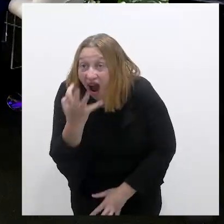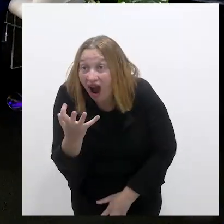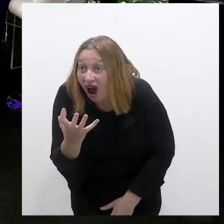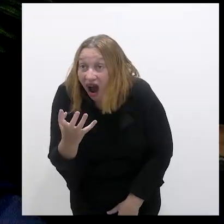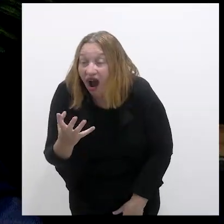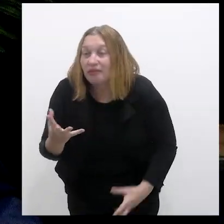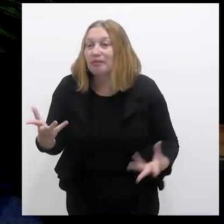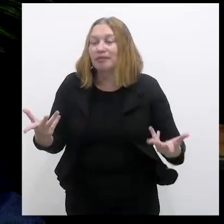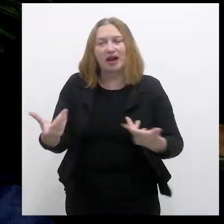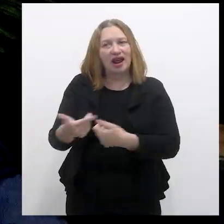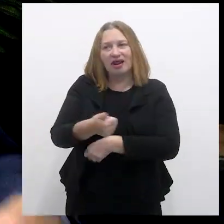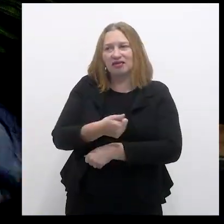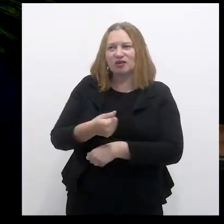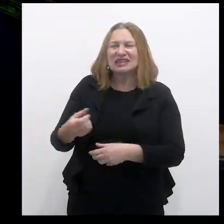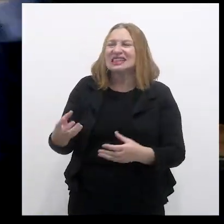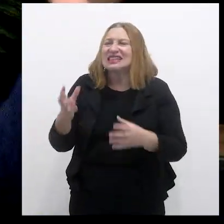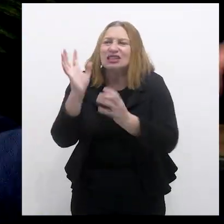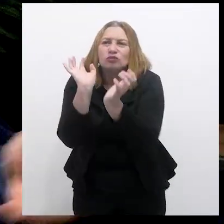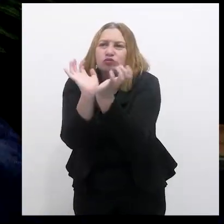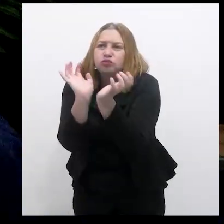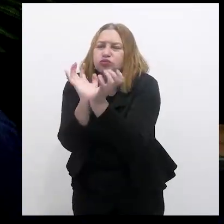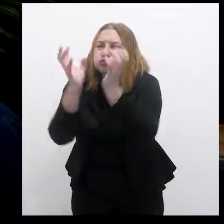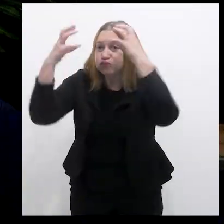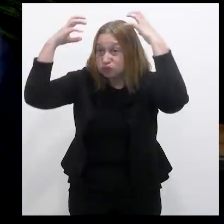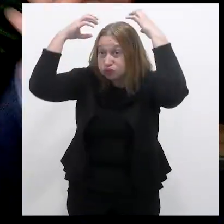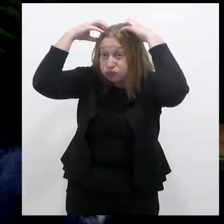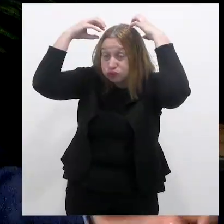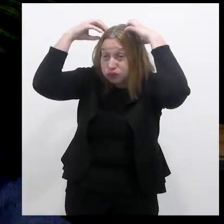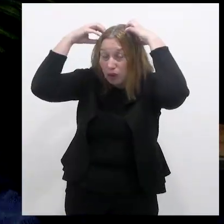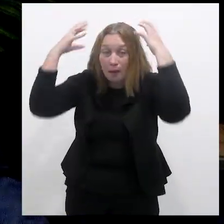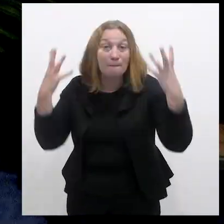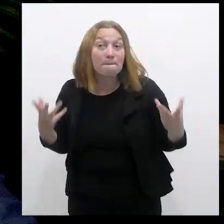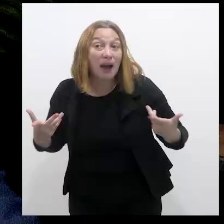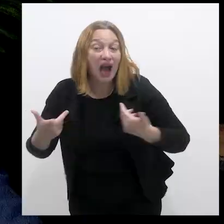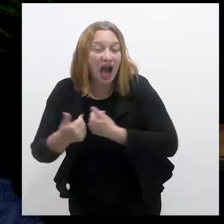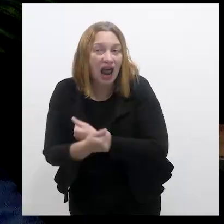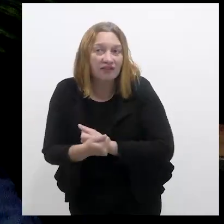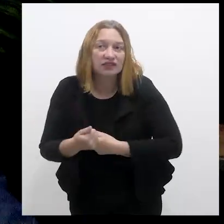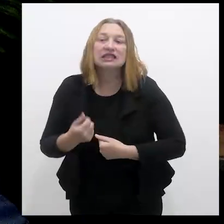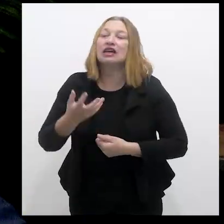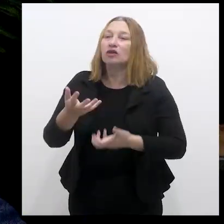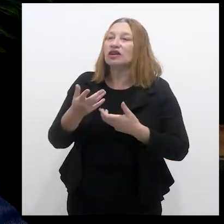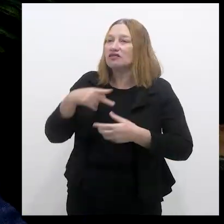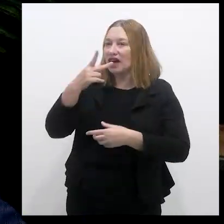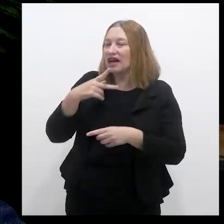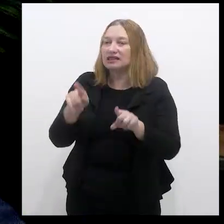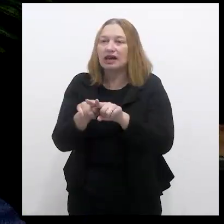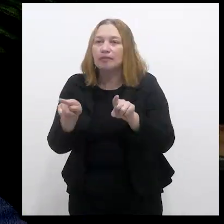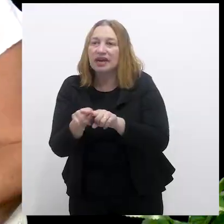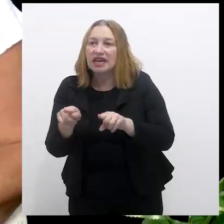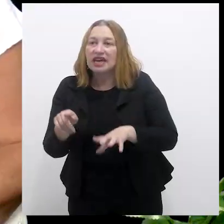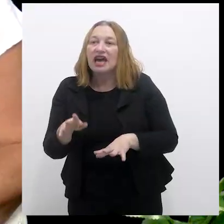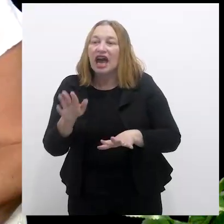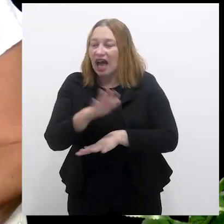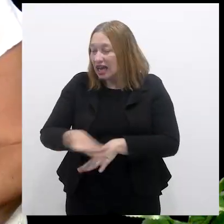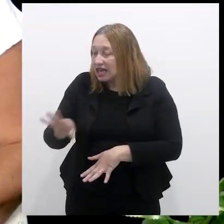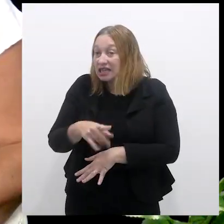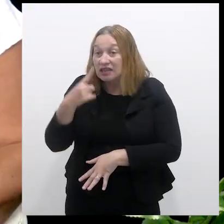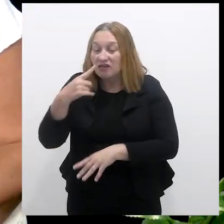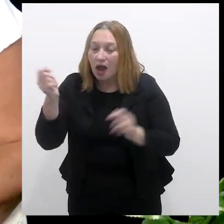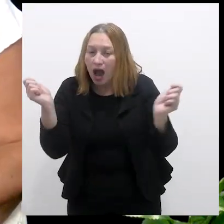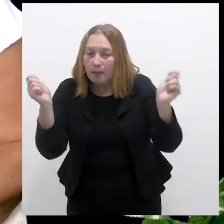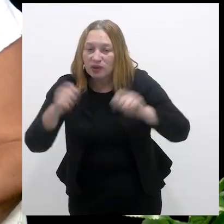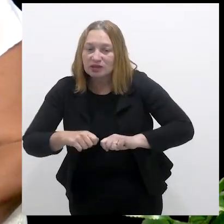extasiadas, assim, com o concerto. É maravilhoso. Temas da Disney, os mais variados, assim, putz, que Mas eu quis dizer maravilha. também da criança poder ver